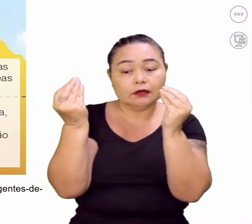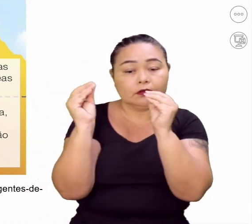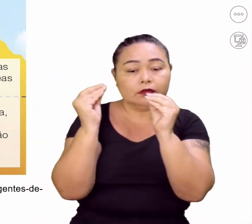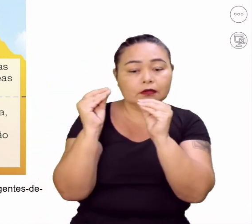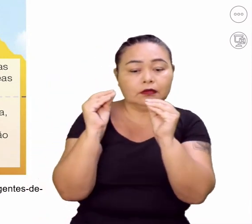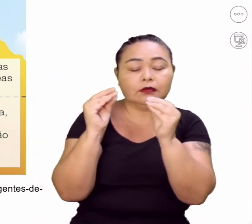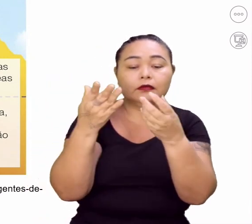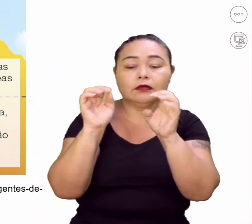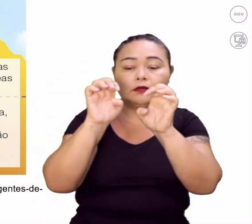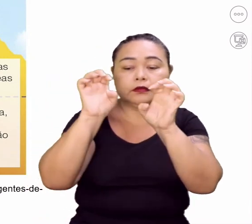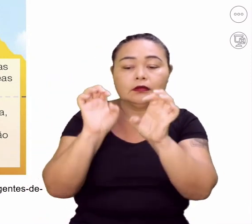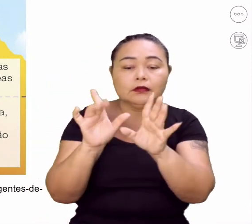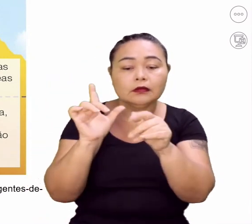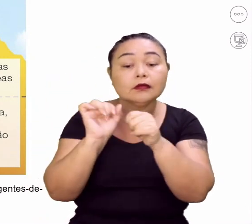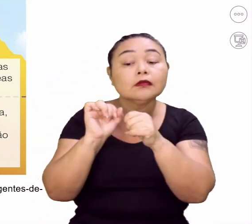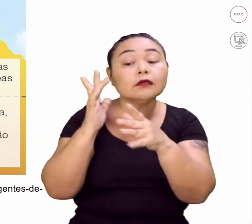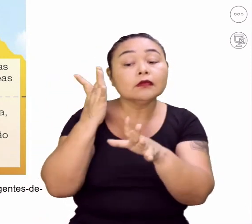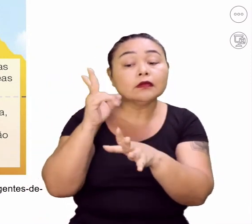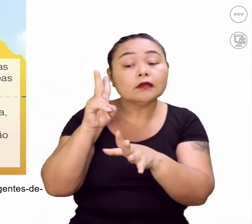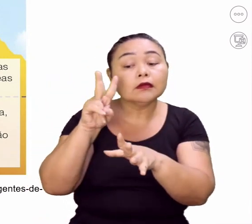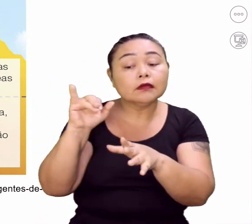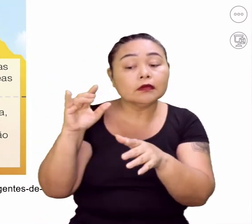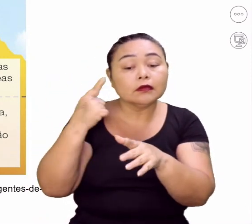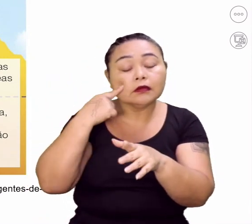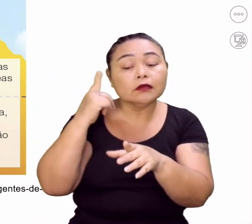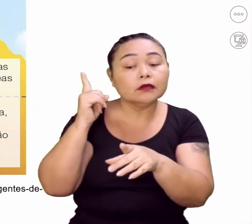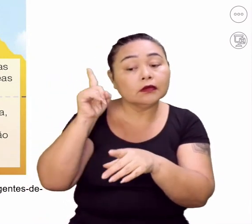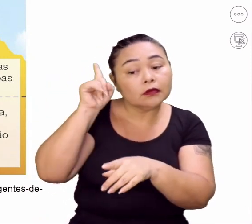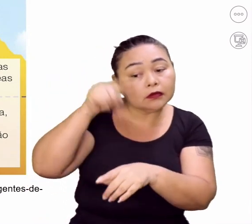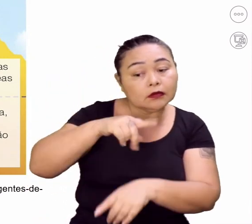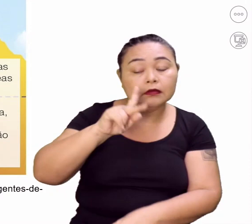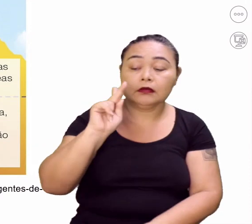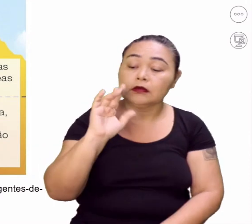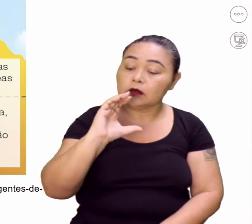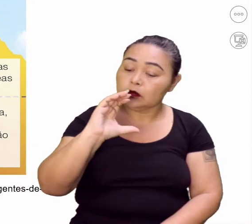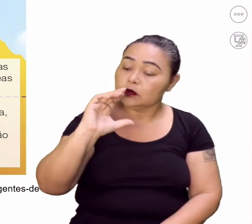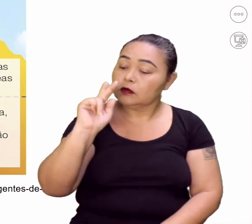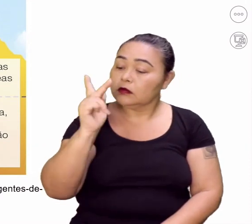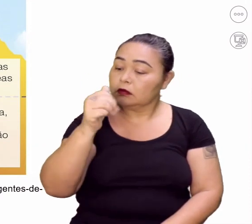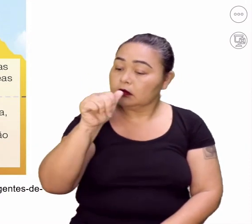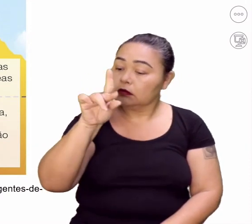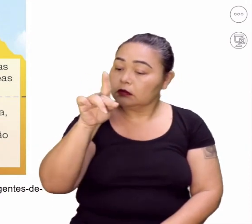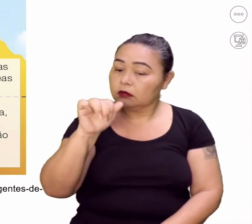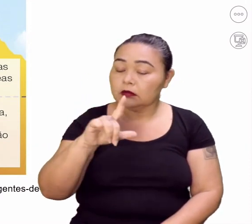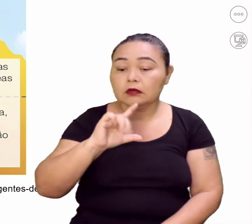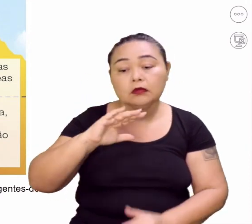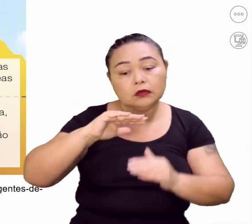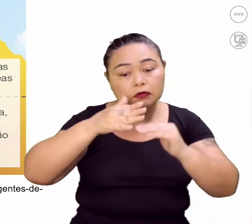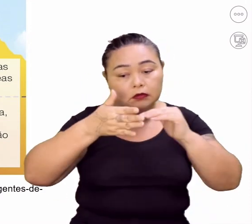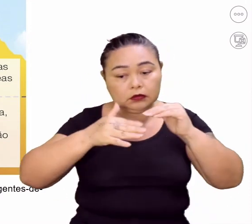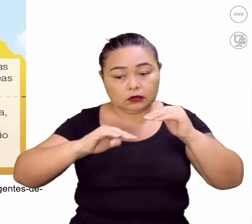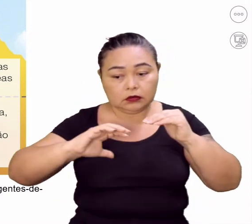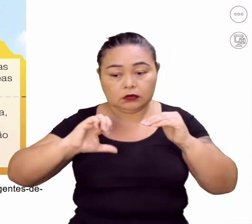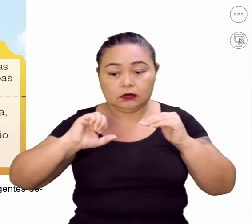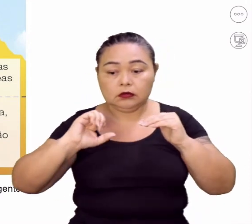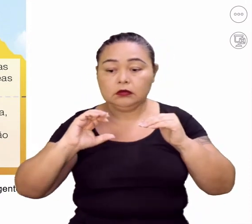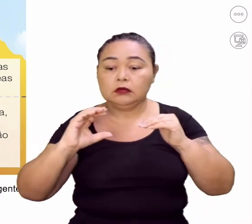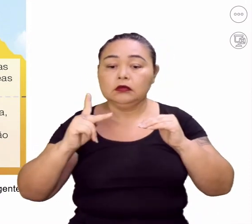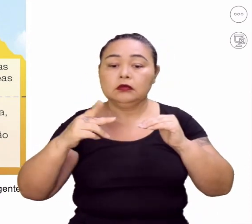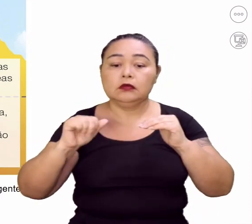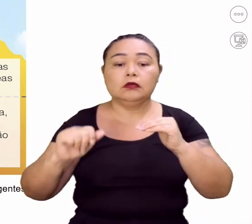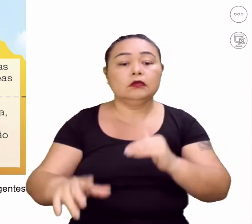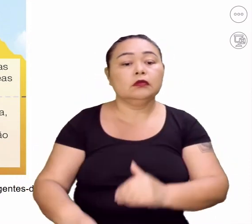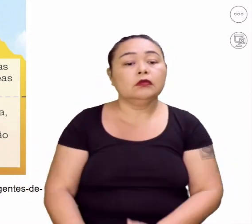né, da sua estrutura, a gente vai determinar se é uma chapada ou uma região de escarpa. Exatamente.